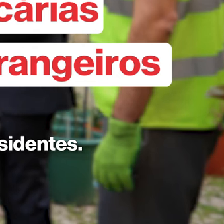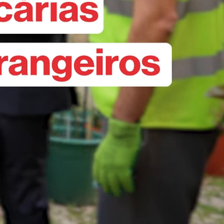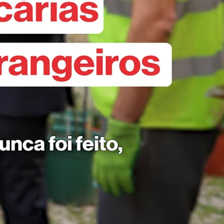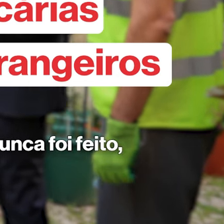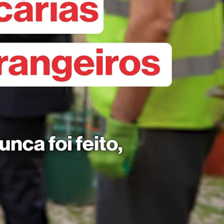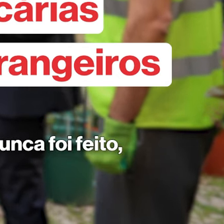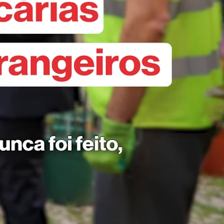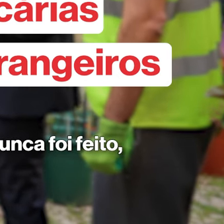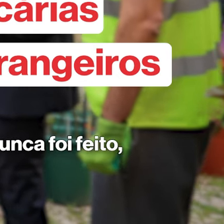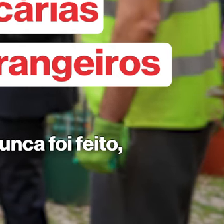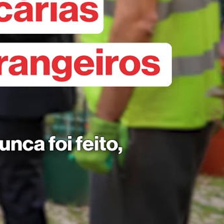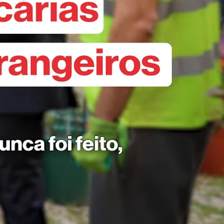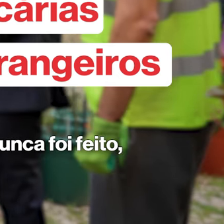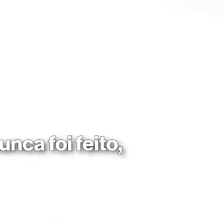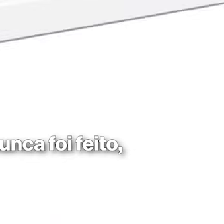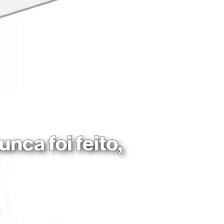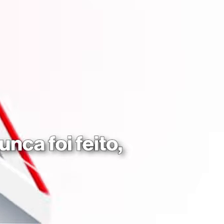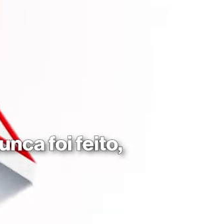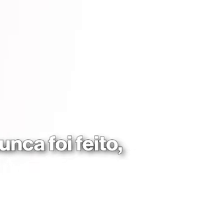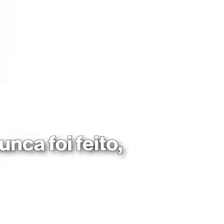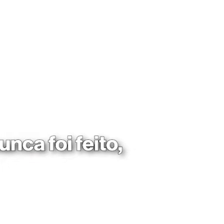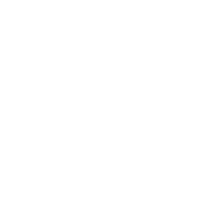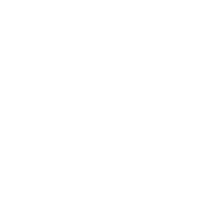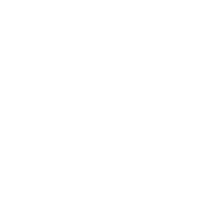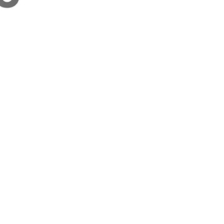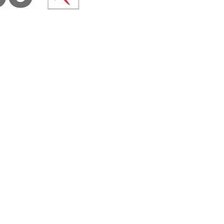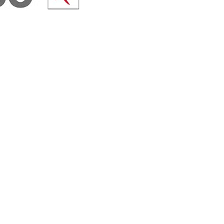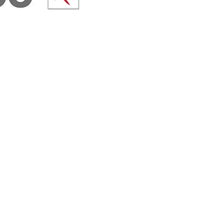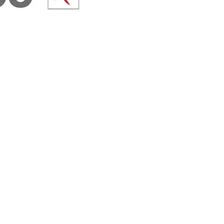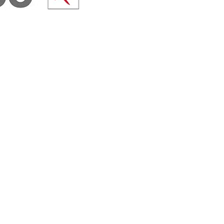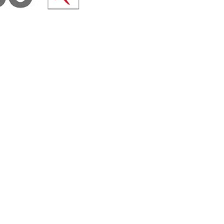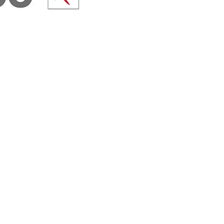residentes. Dia 10 de março teremos a força para fazer o que nunca foi feito. Vota Bloco de Esquerda.